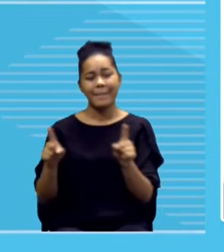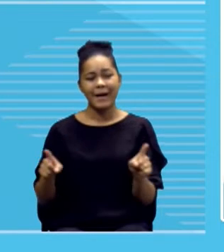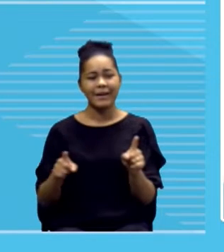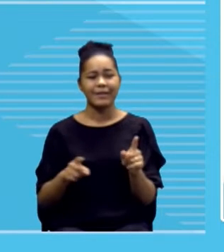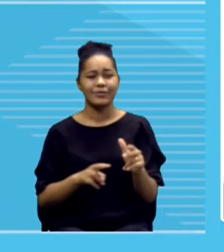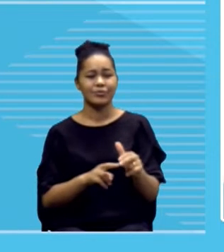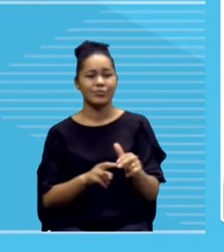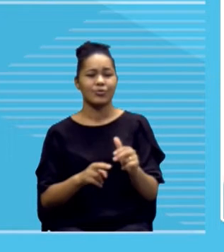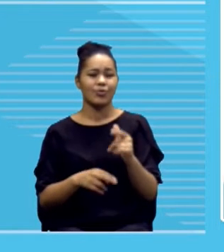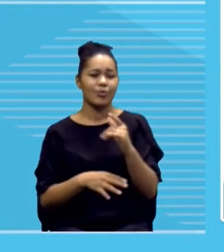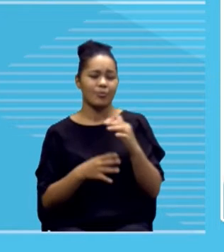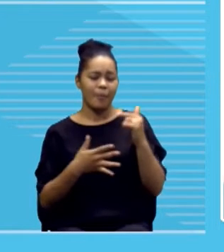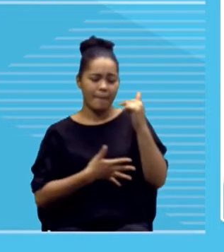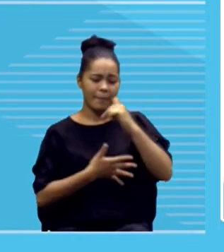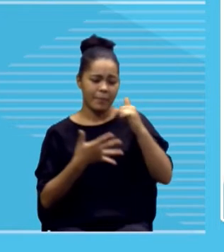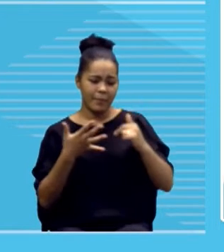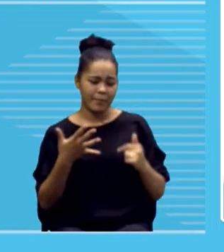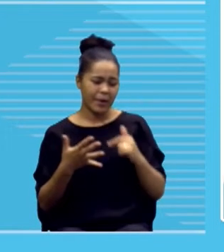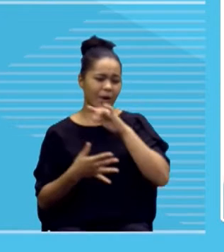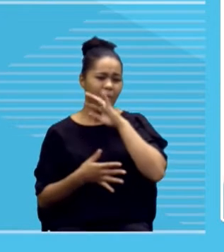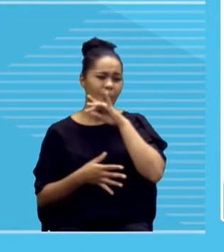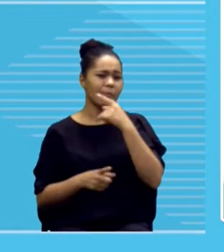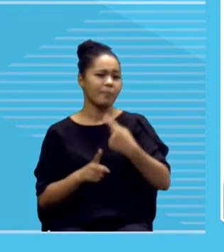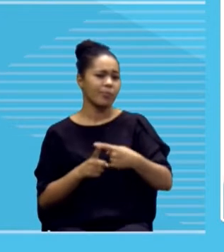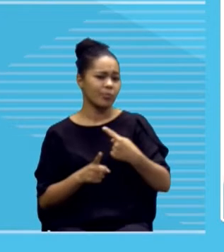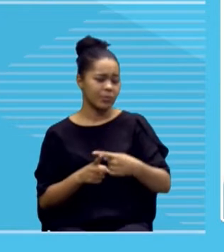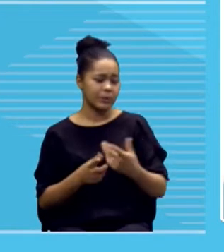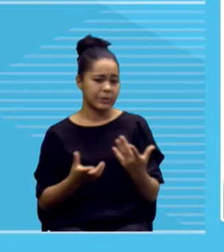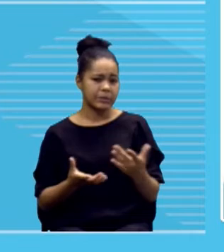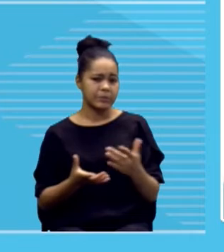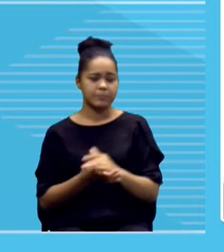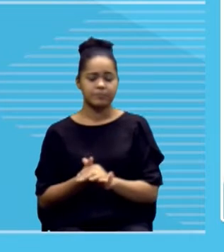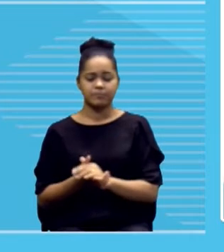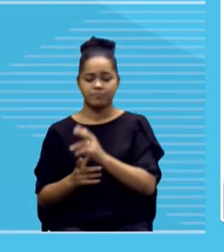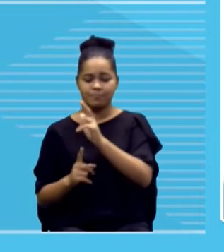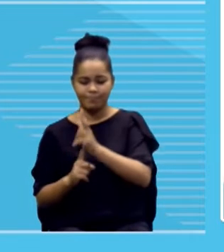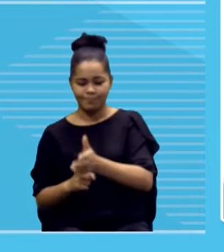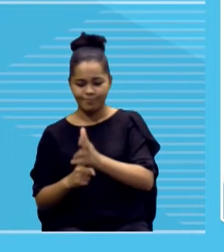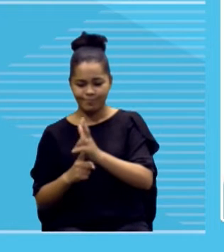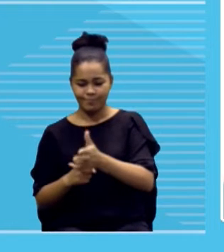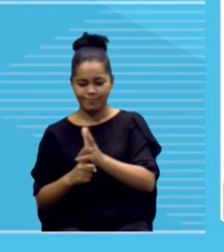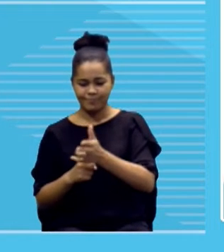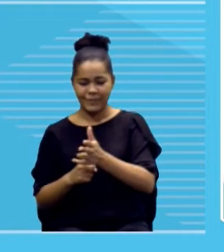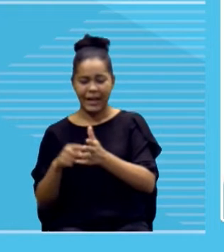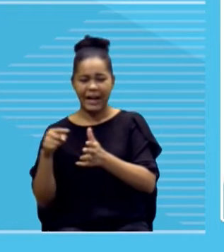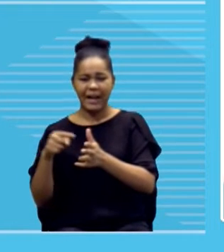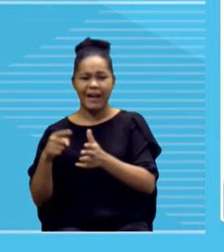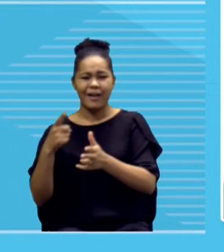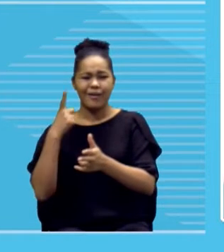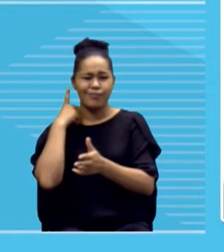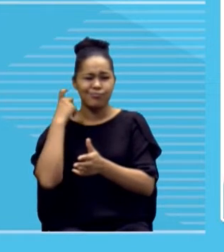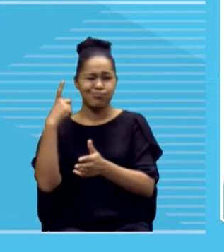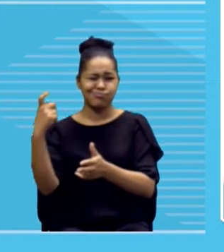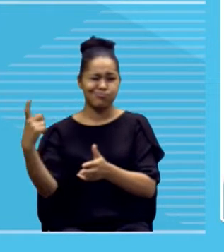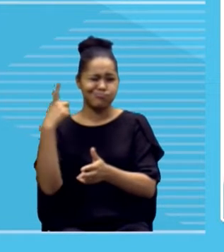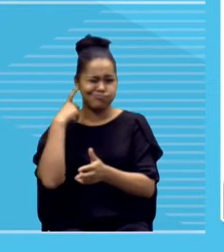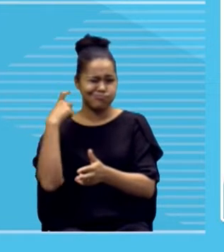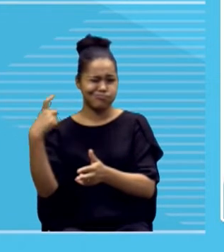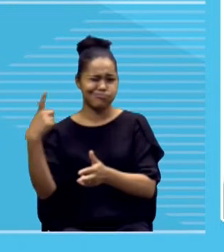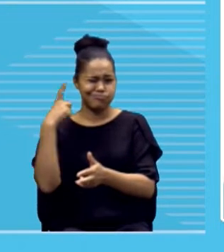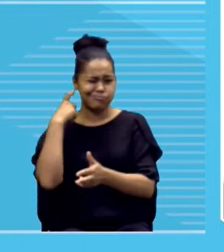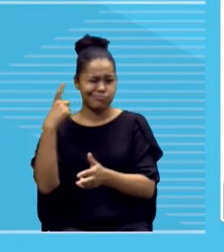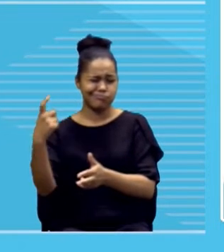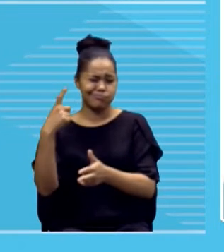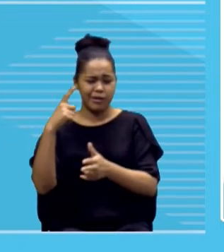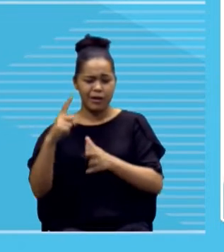visual. Você tem que entrar em jardins eólicos, em parques eólicos com proteção auditiva, porque imagina aí,